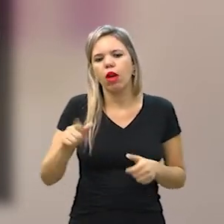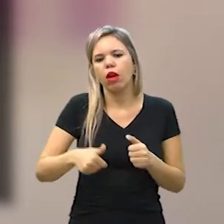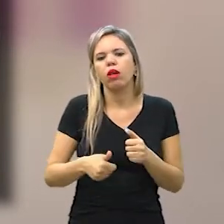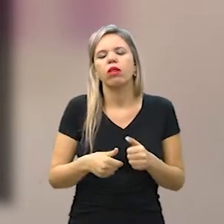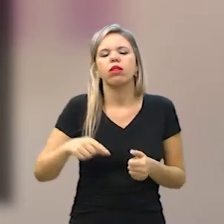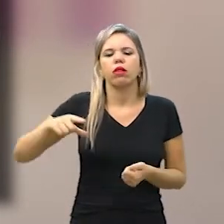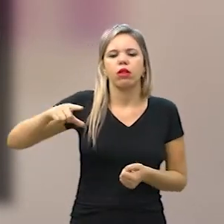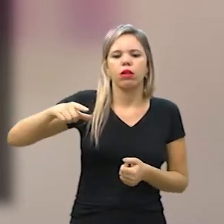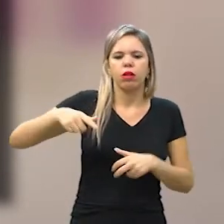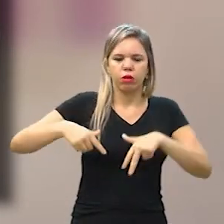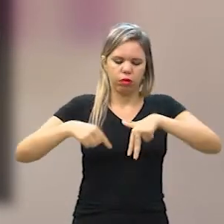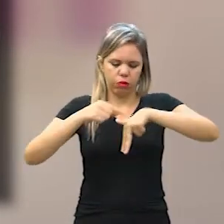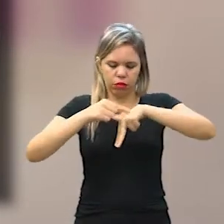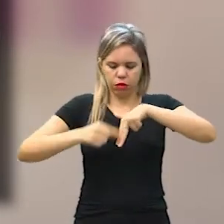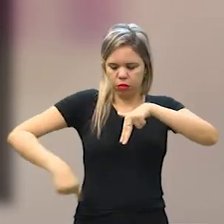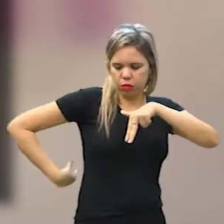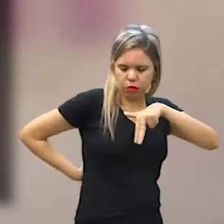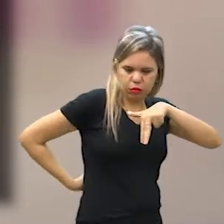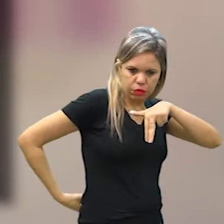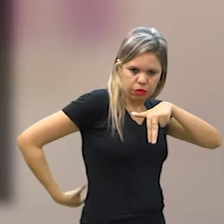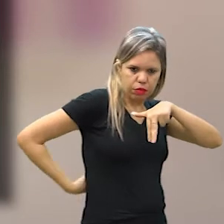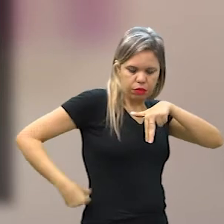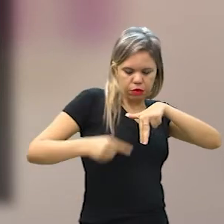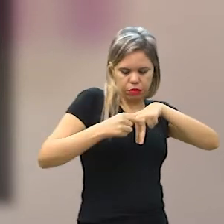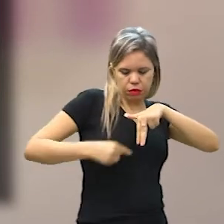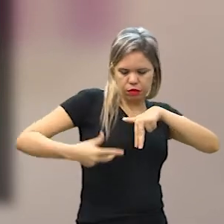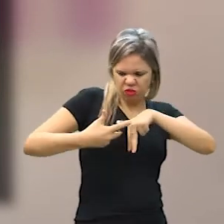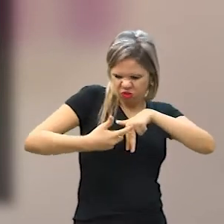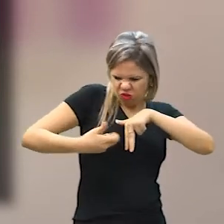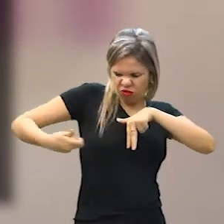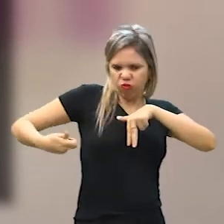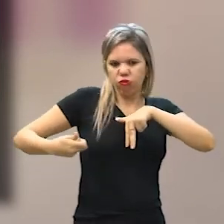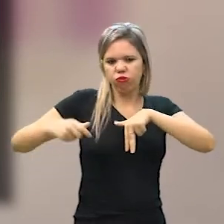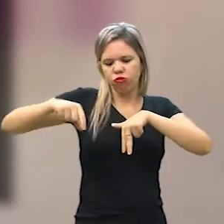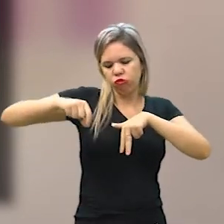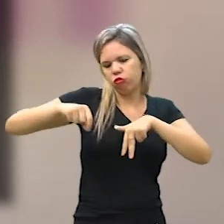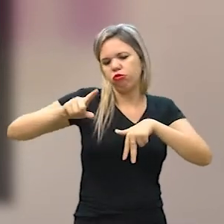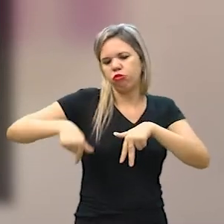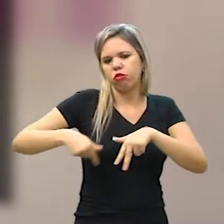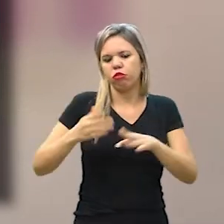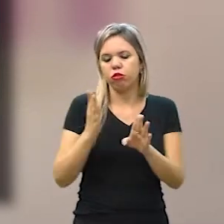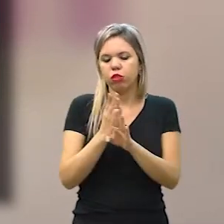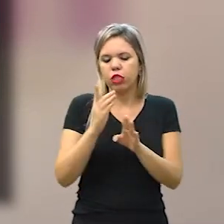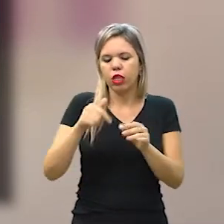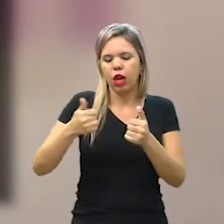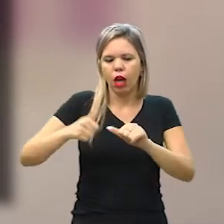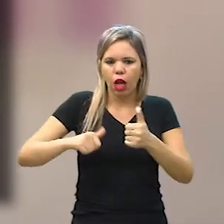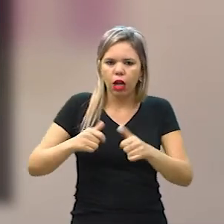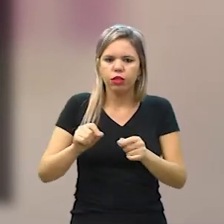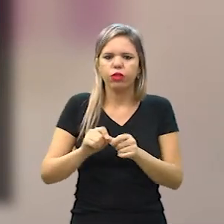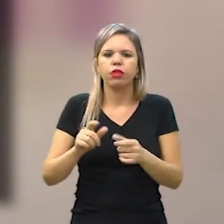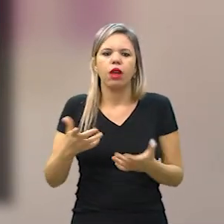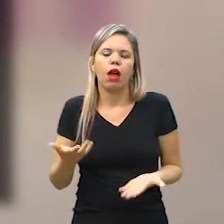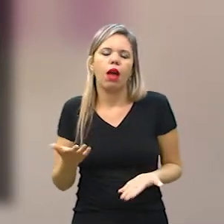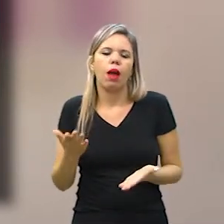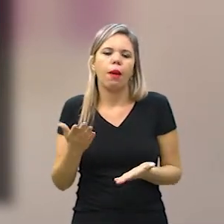a coleta do líquido da espinha, o líquor, tá? E com esse exame você vai direcionar o seu diagnóstico e